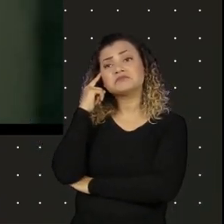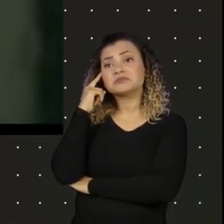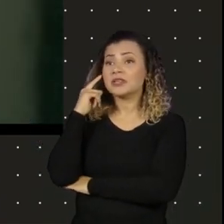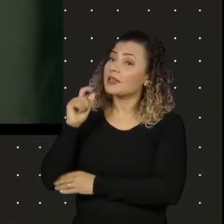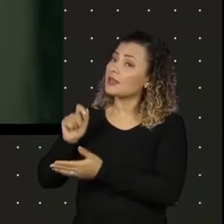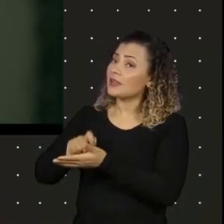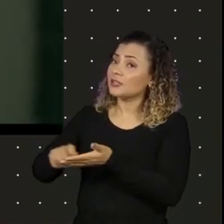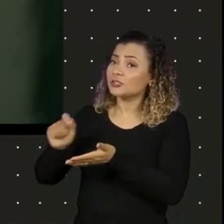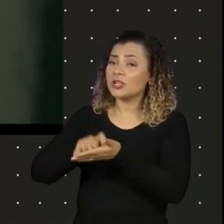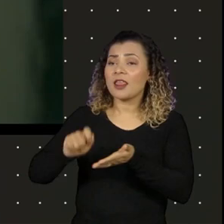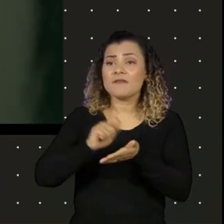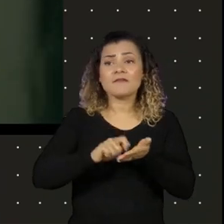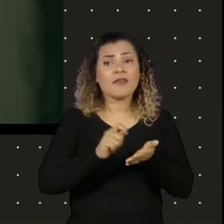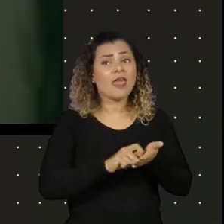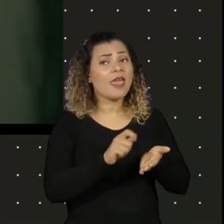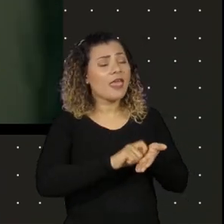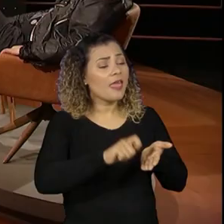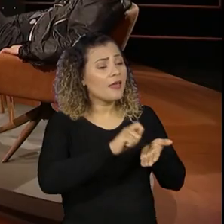escrevendo e bebendo vinho.